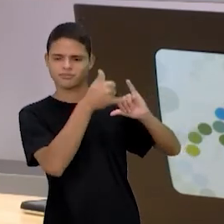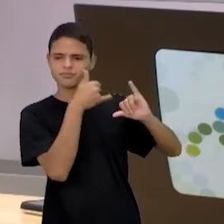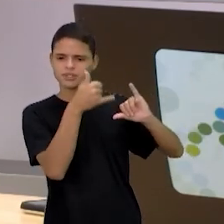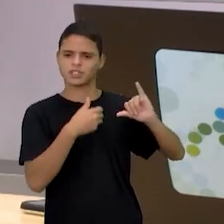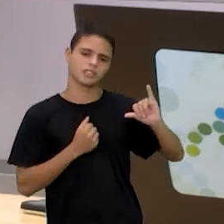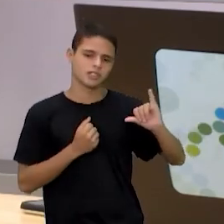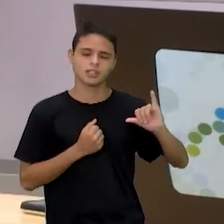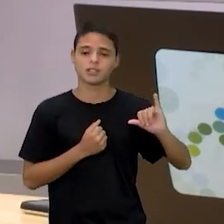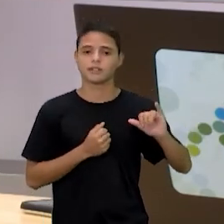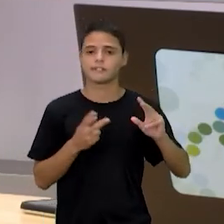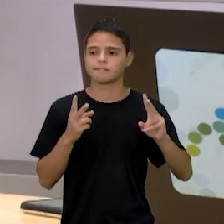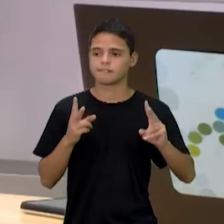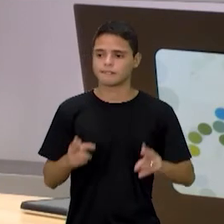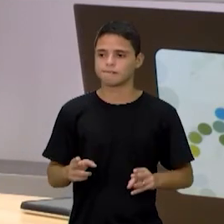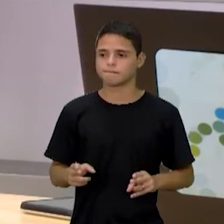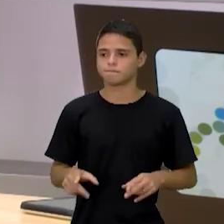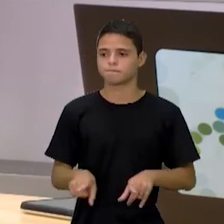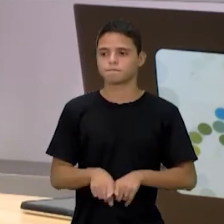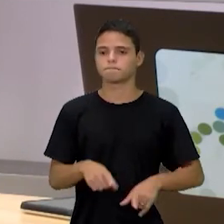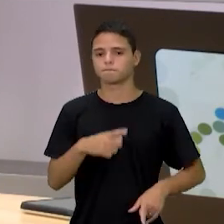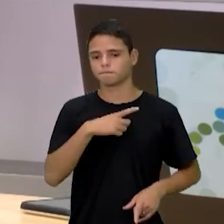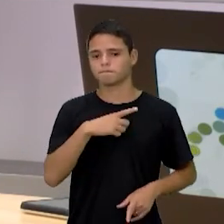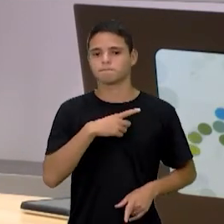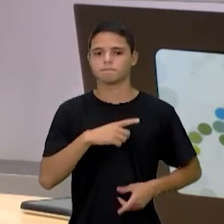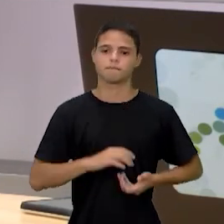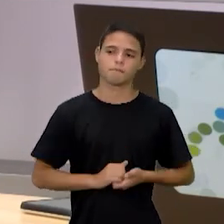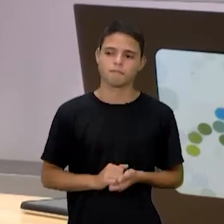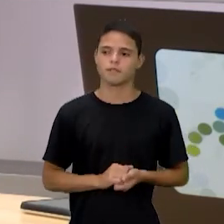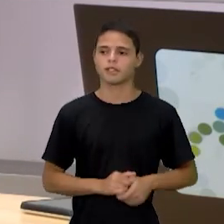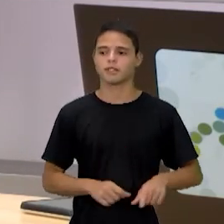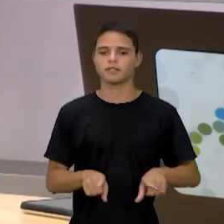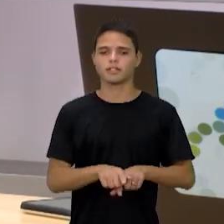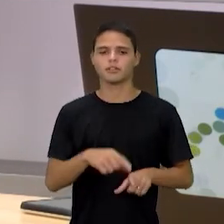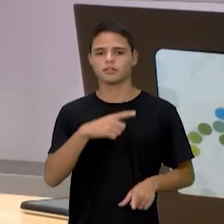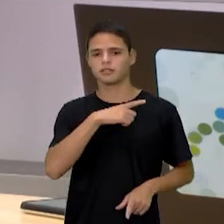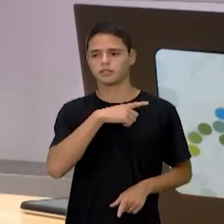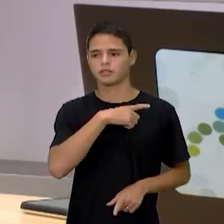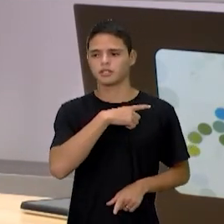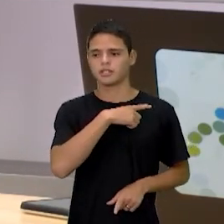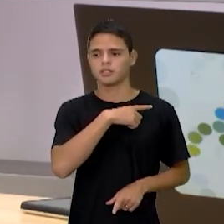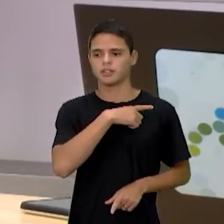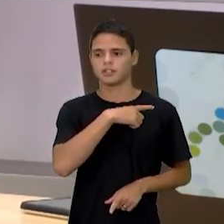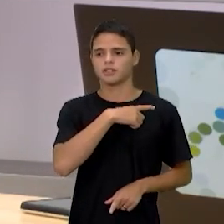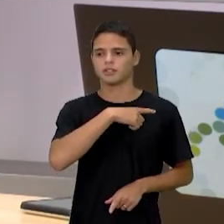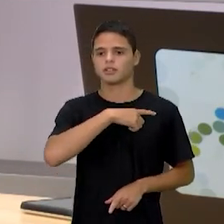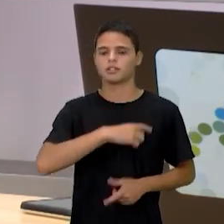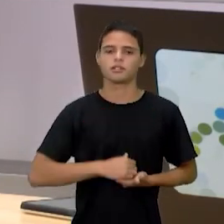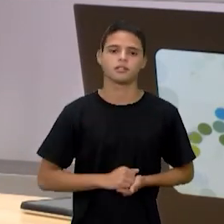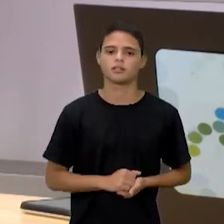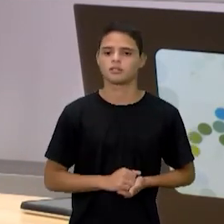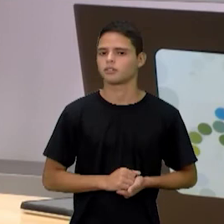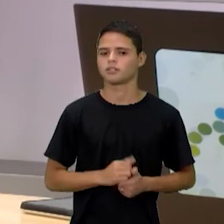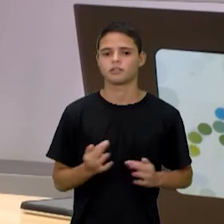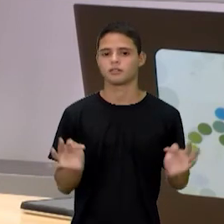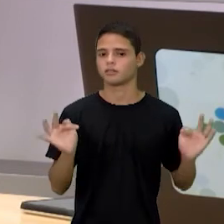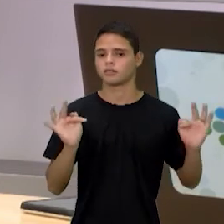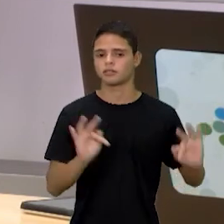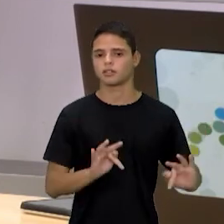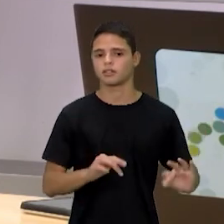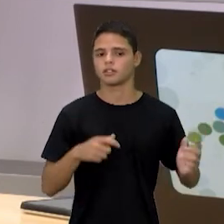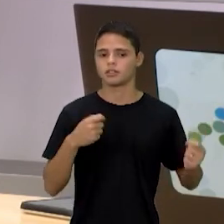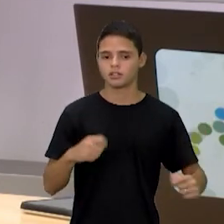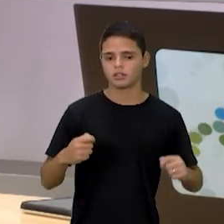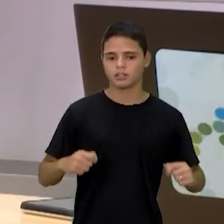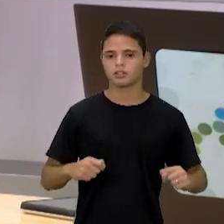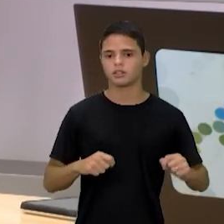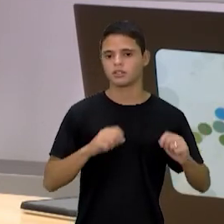daquele assunto. Isso a gente meio que já está sabendo, né? Eu acho que a maioria já sabe. Agora, uma questão que eu acho importante é ela falar no final que isso deveria ser ensinado na escola,